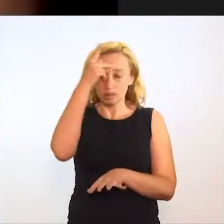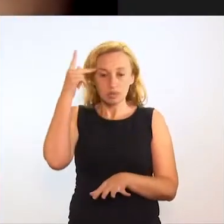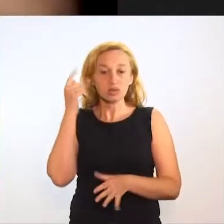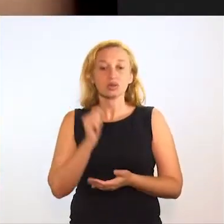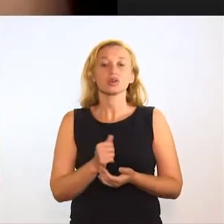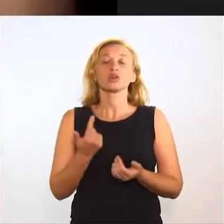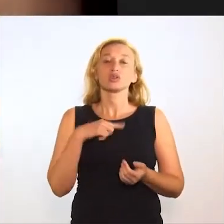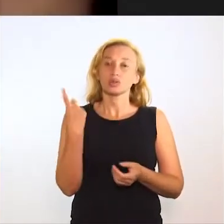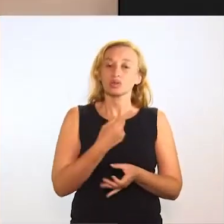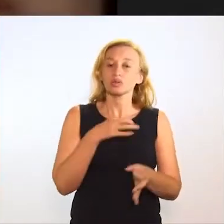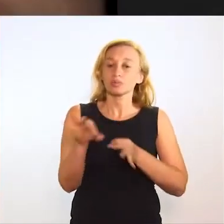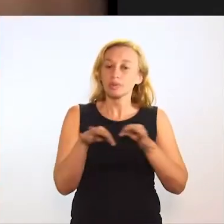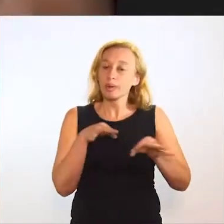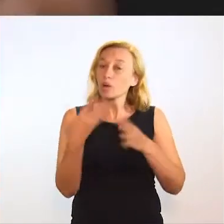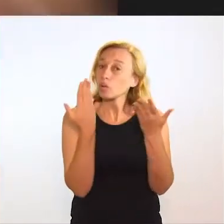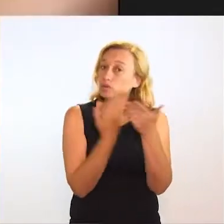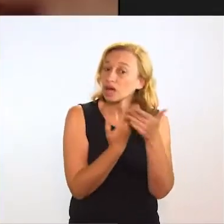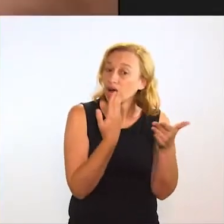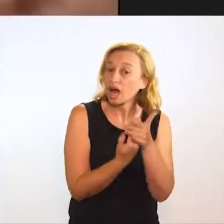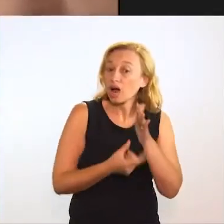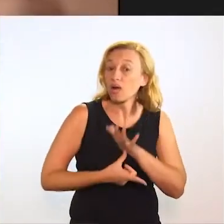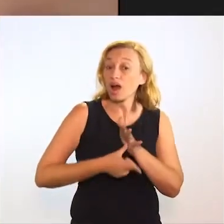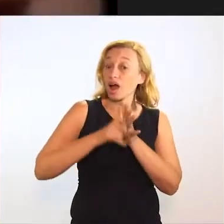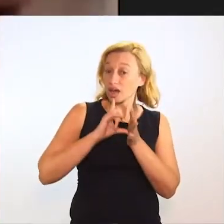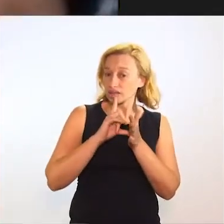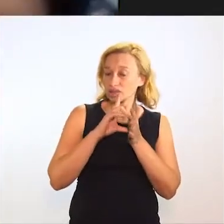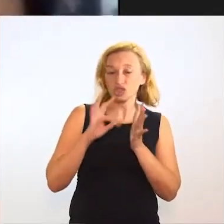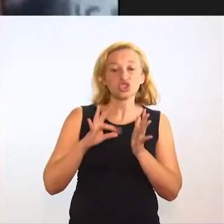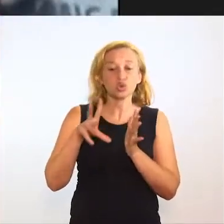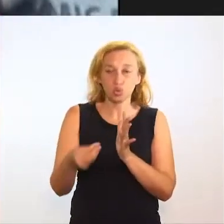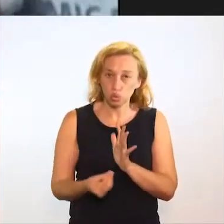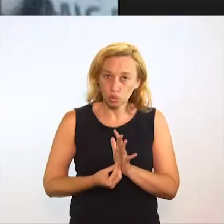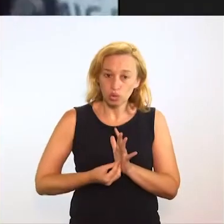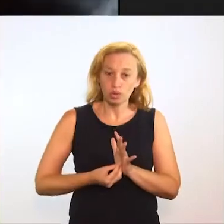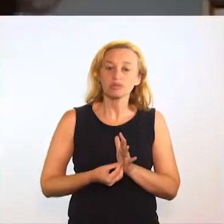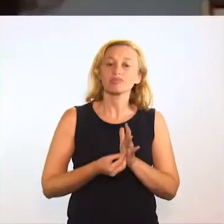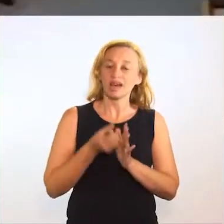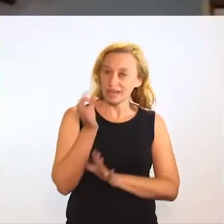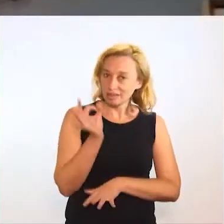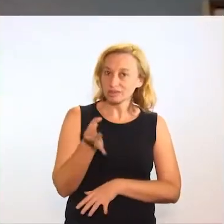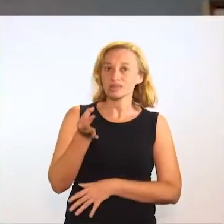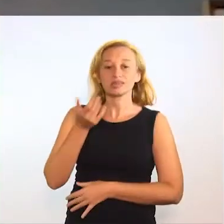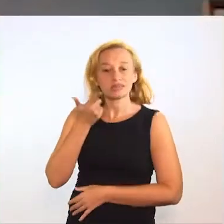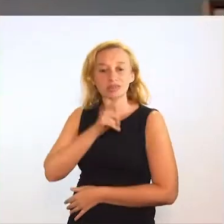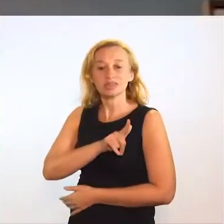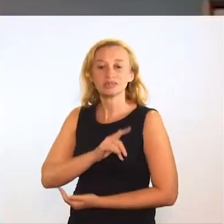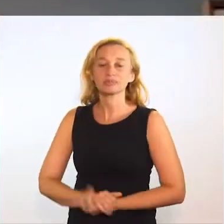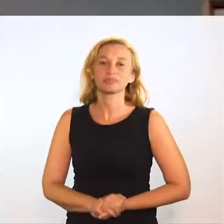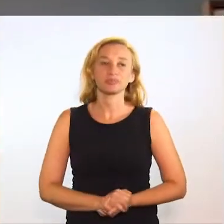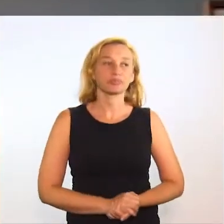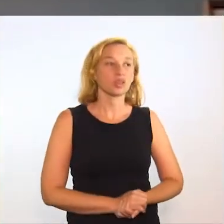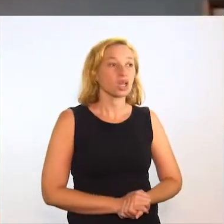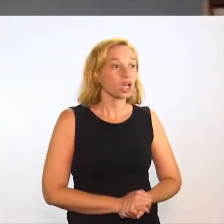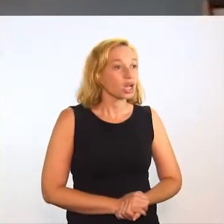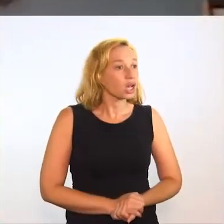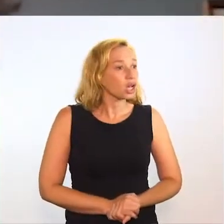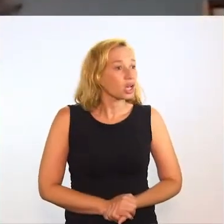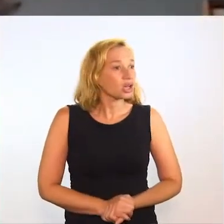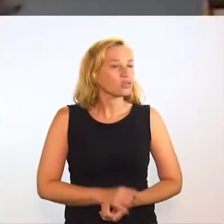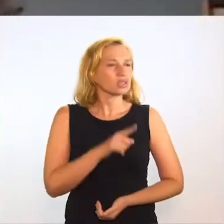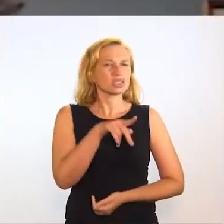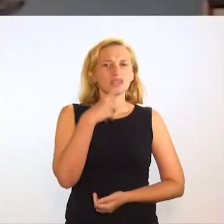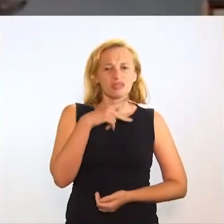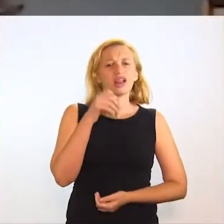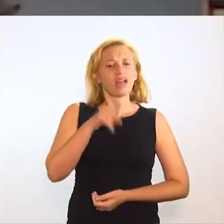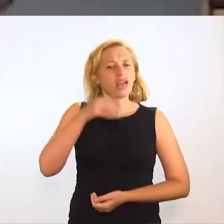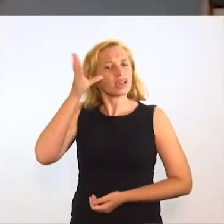Então, a partir disso, a gente preparou a aula antes da aula. E aí deu certo. O